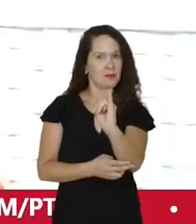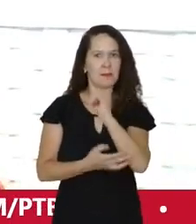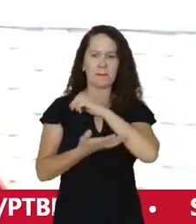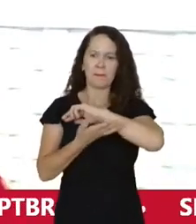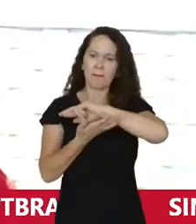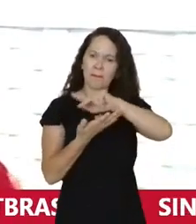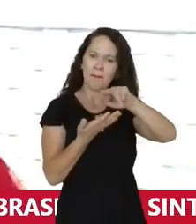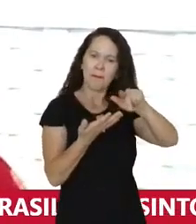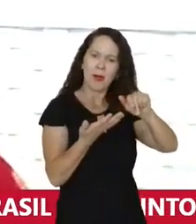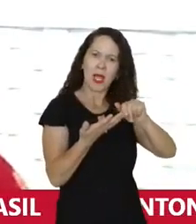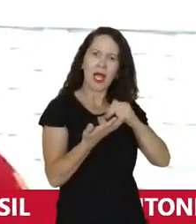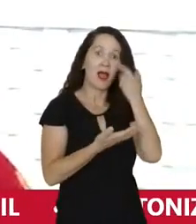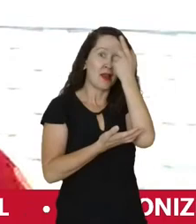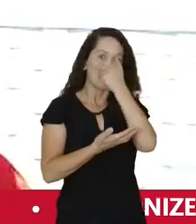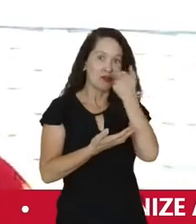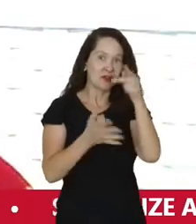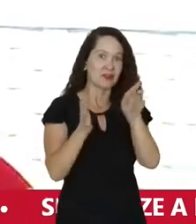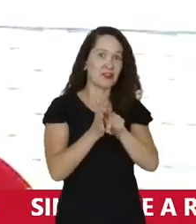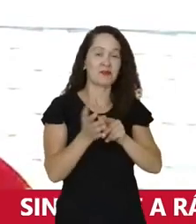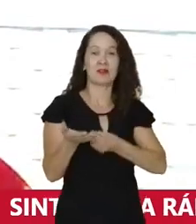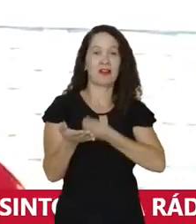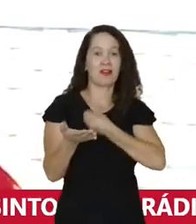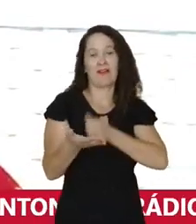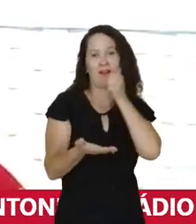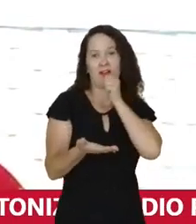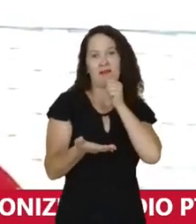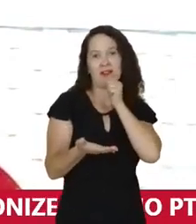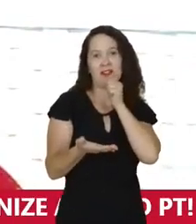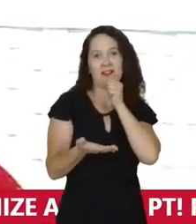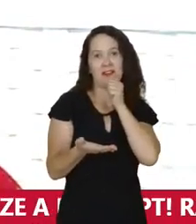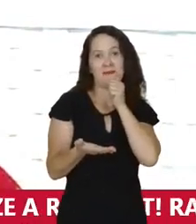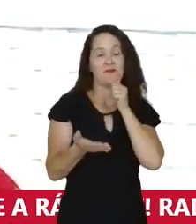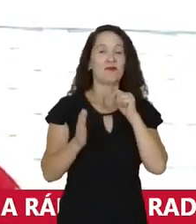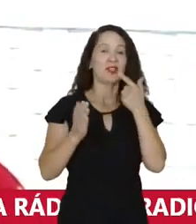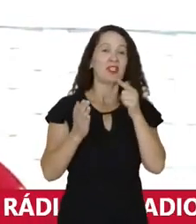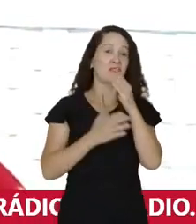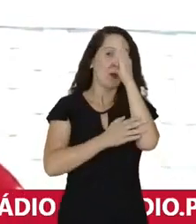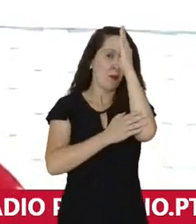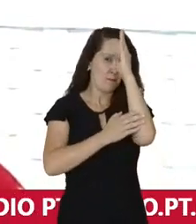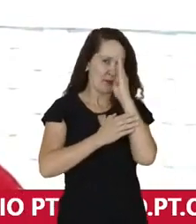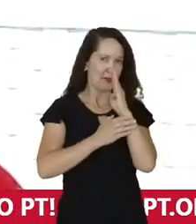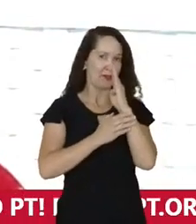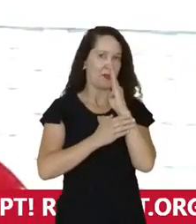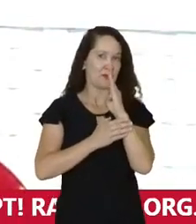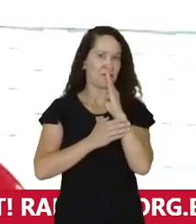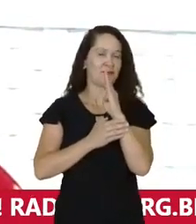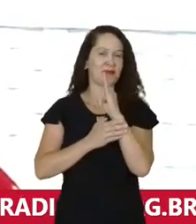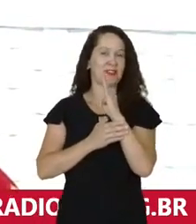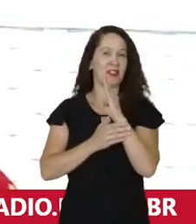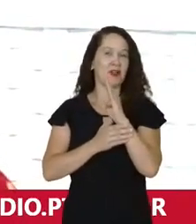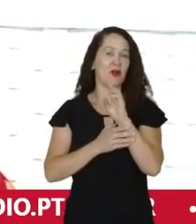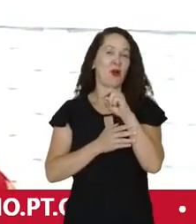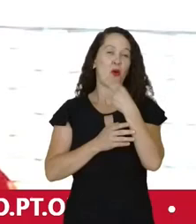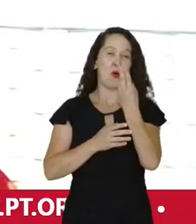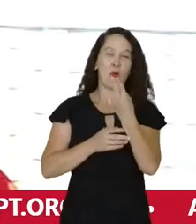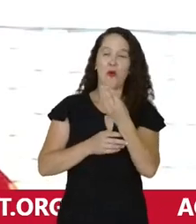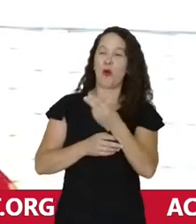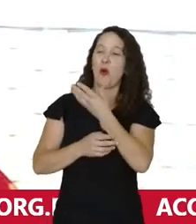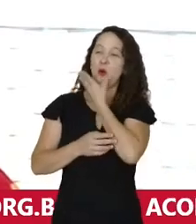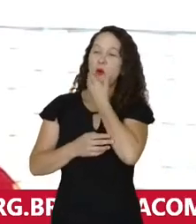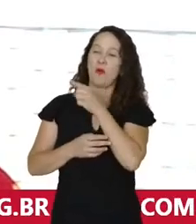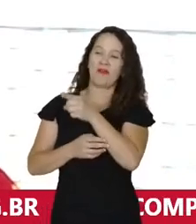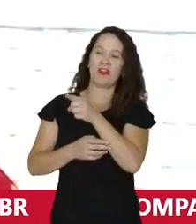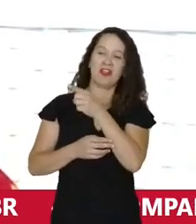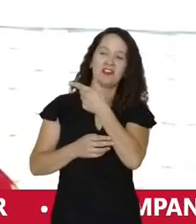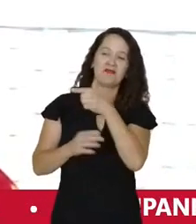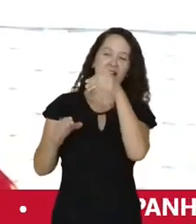toda a diversidade daquelas que não são consideradas o político, o candidato. Então, é